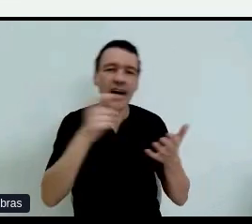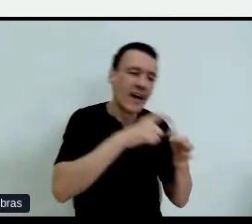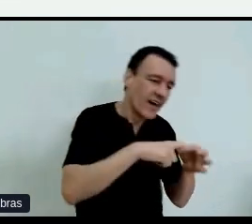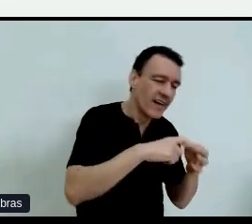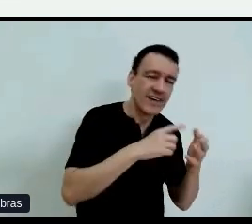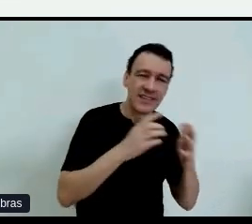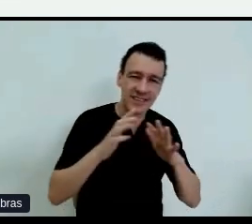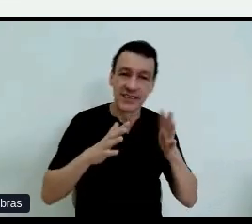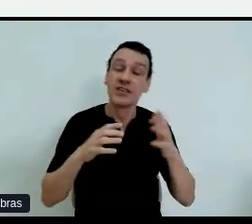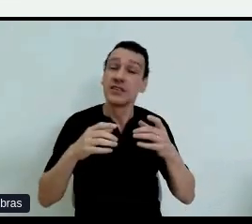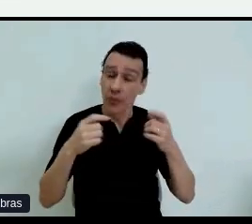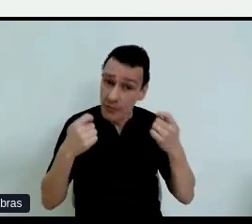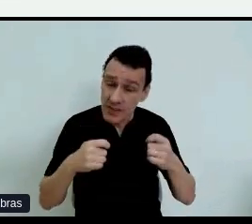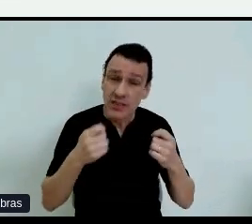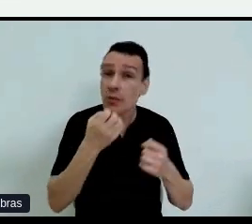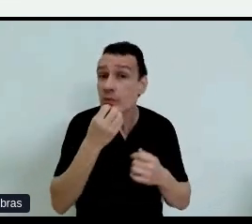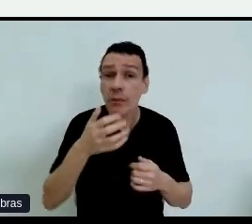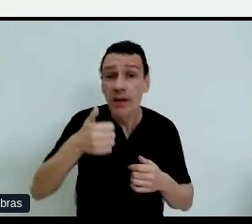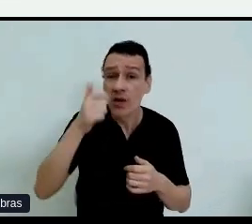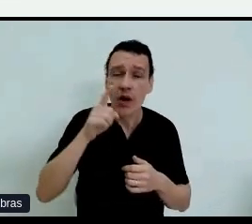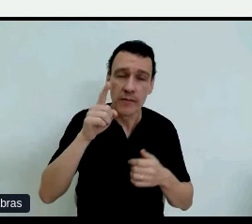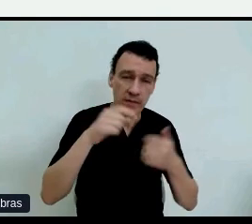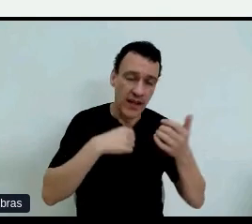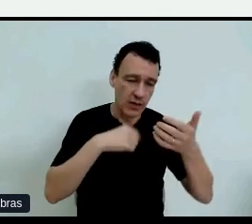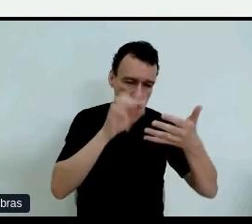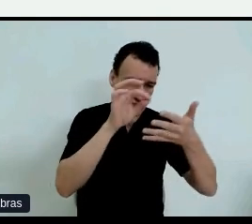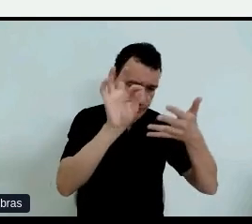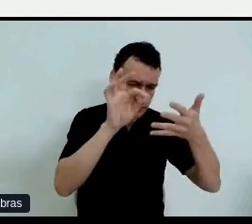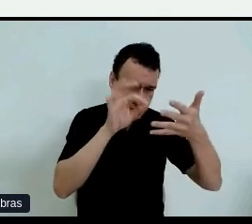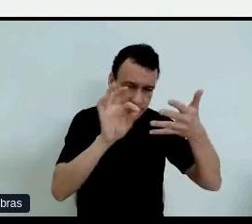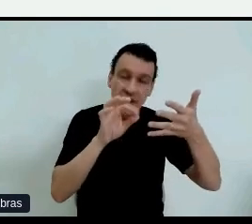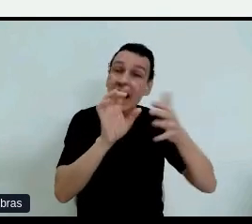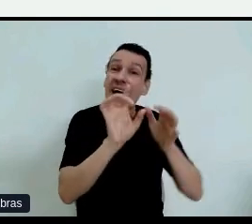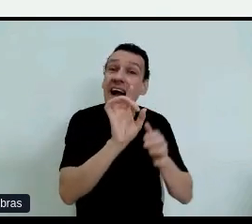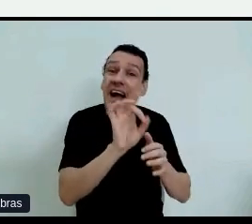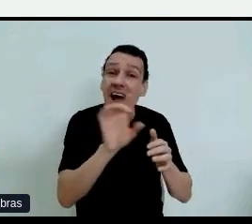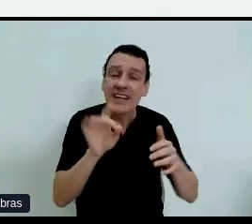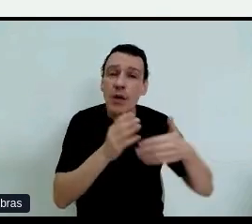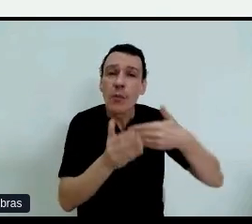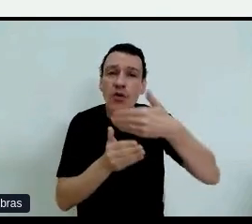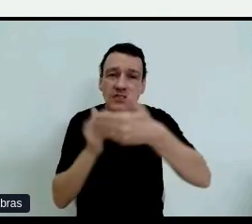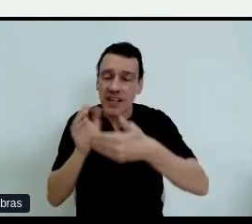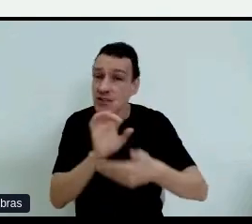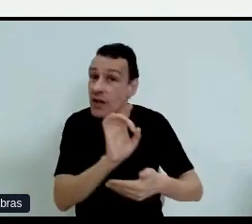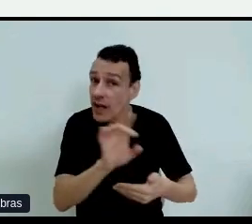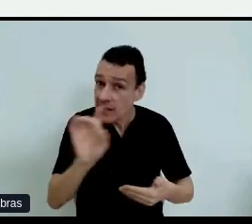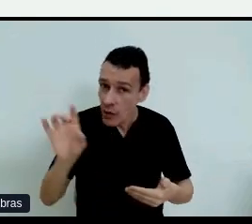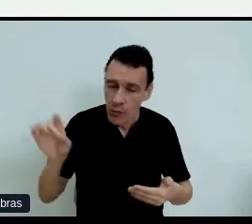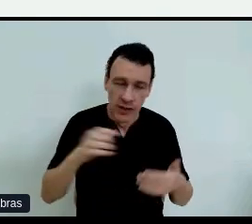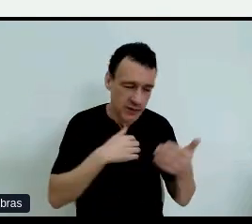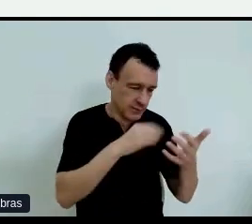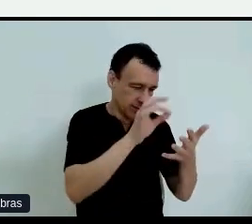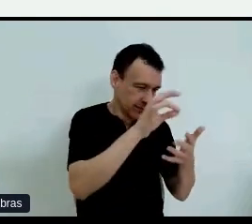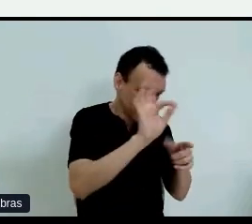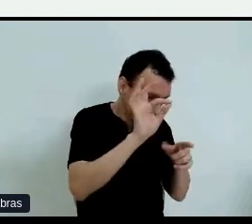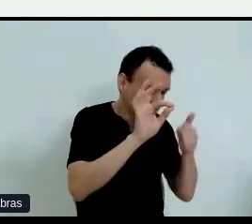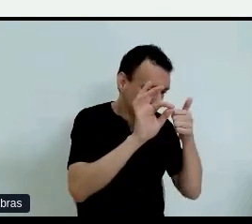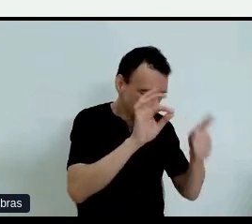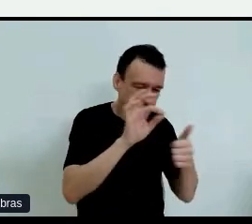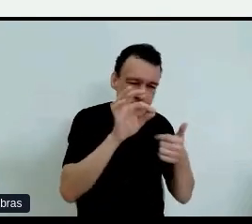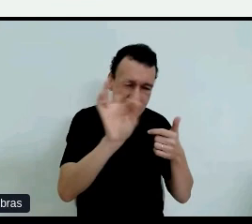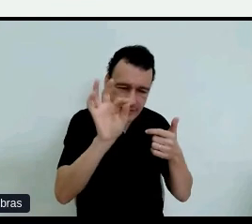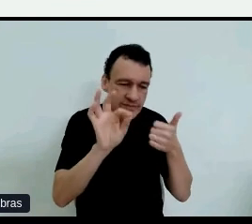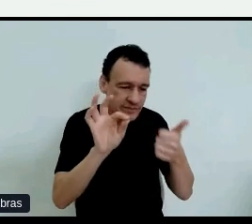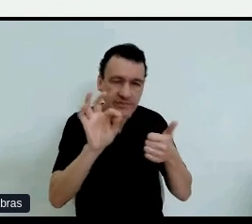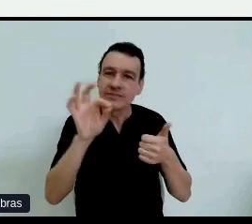possibilita que você faça um plano de evolução. Então, assim, aqui no exemplo, né, tem esses vermelhinhos